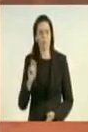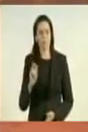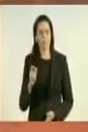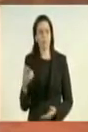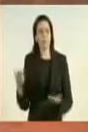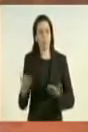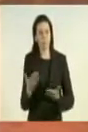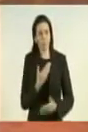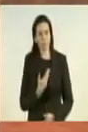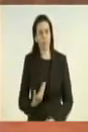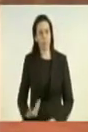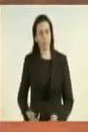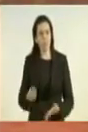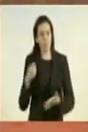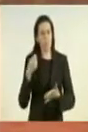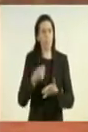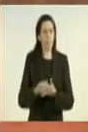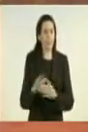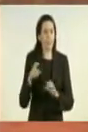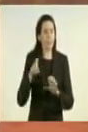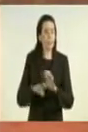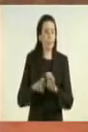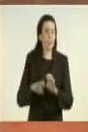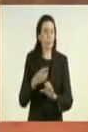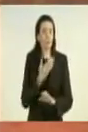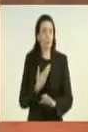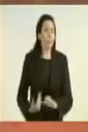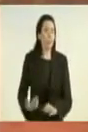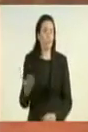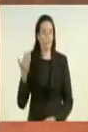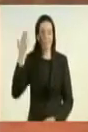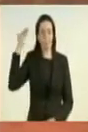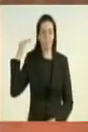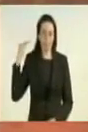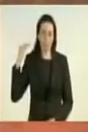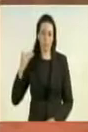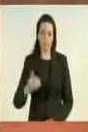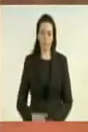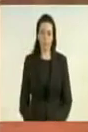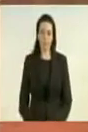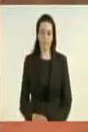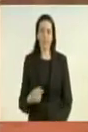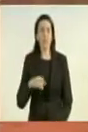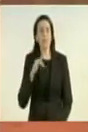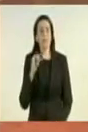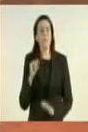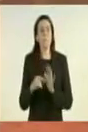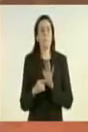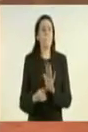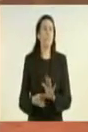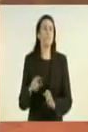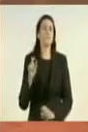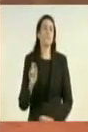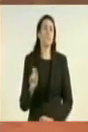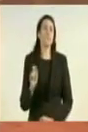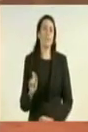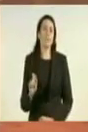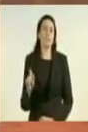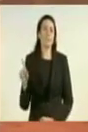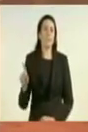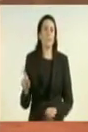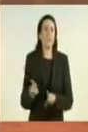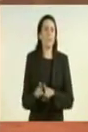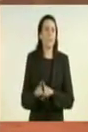contas, o governo vem também fazendo investimentos, a exemplo da pactuação do serviço de oncologia, o serviço de